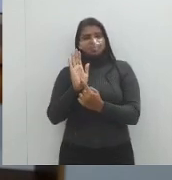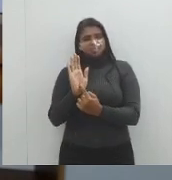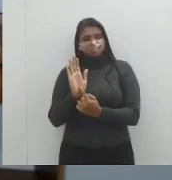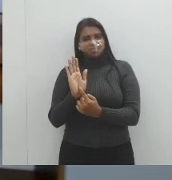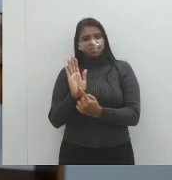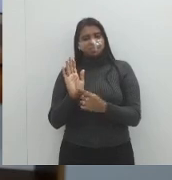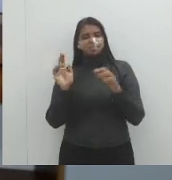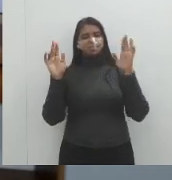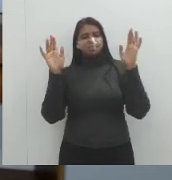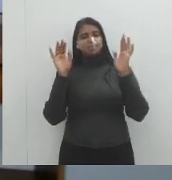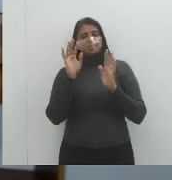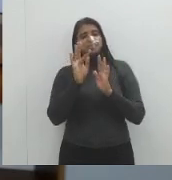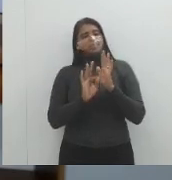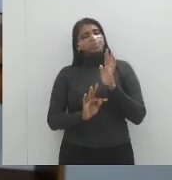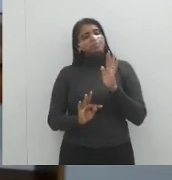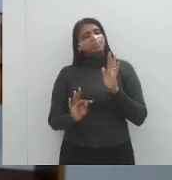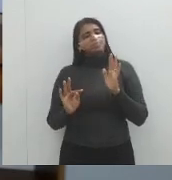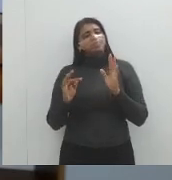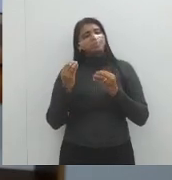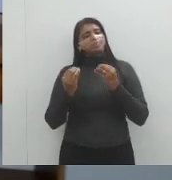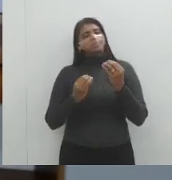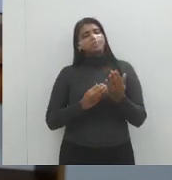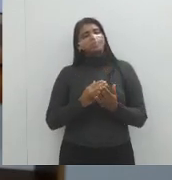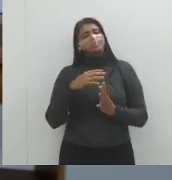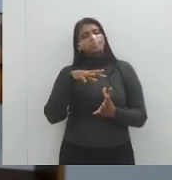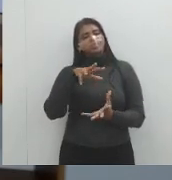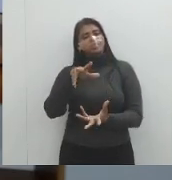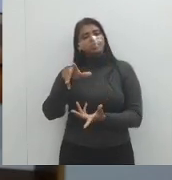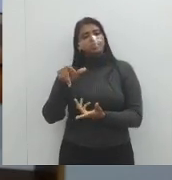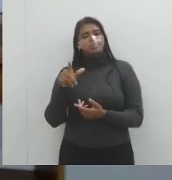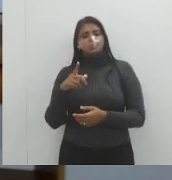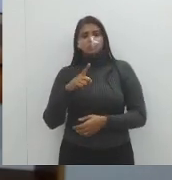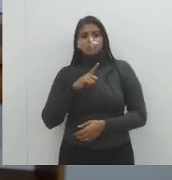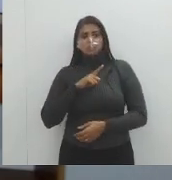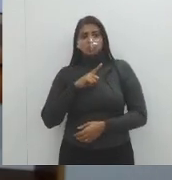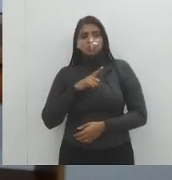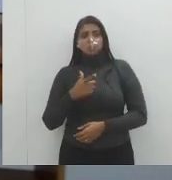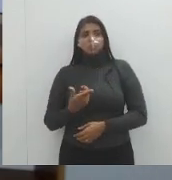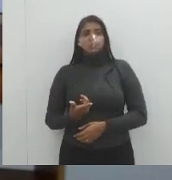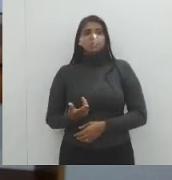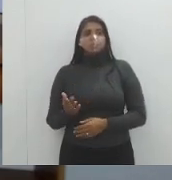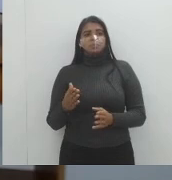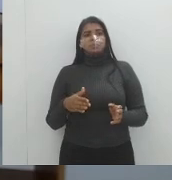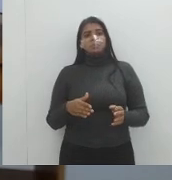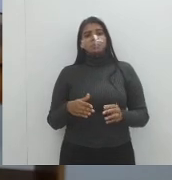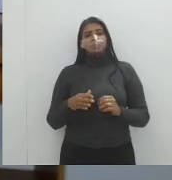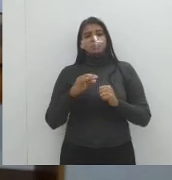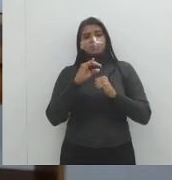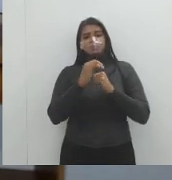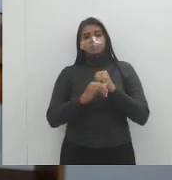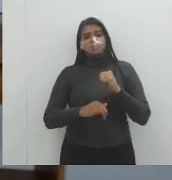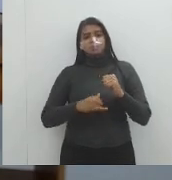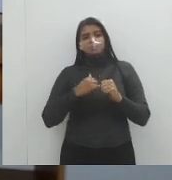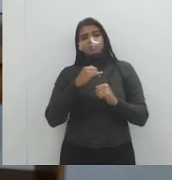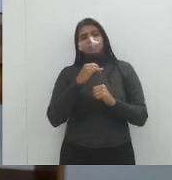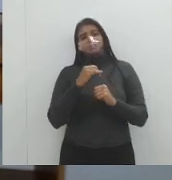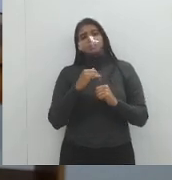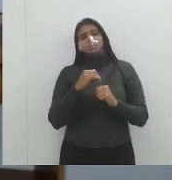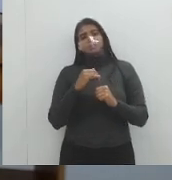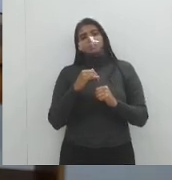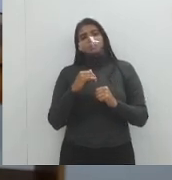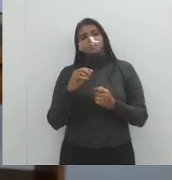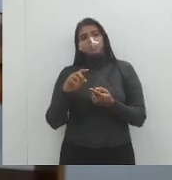nesse texto, falando sobre a origem do universo, né? A gente tem aí o conceito de átomos, a gente